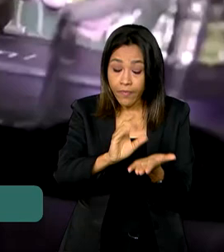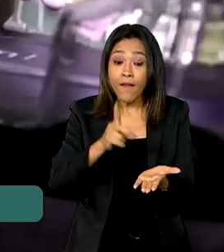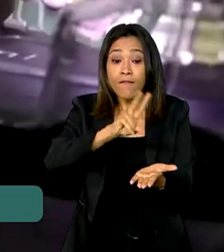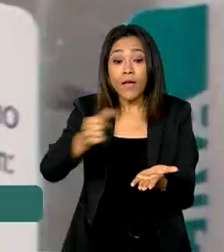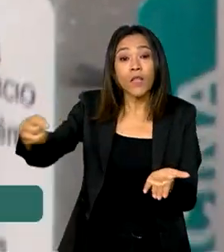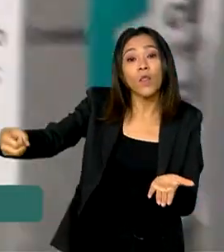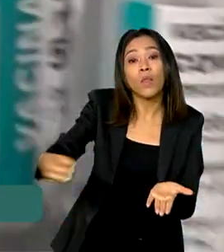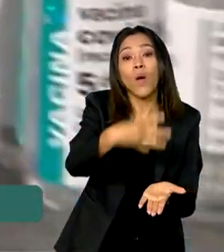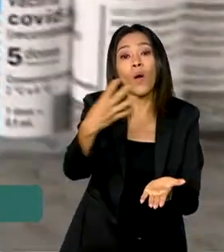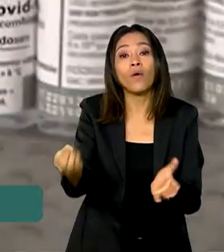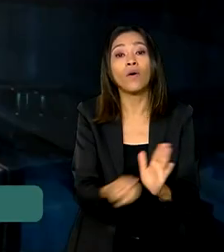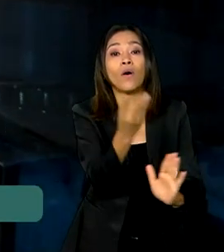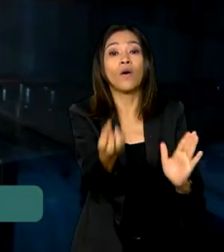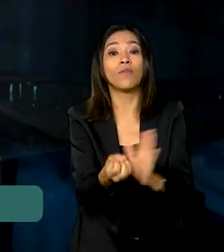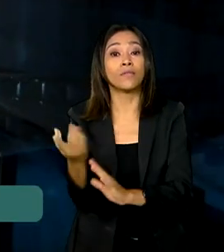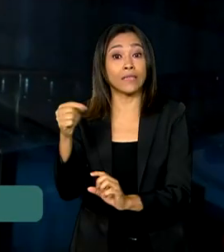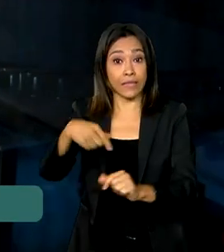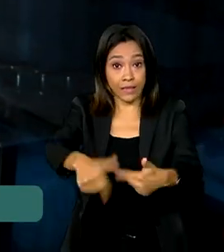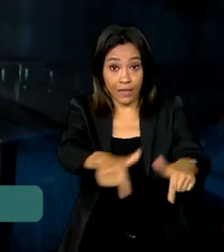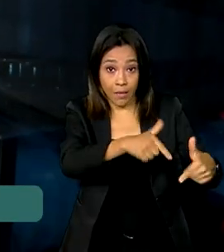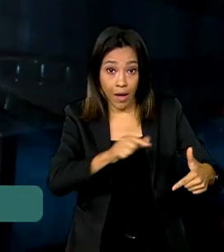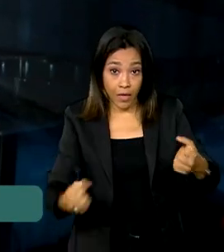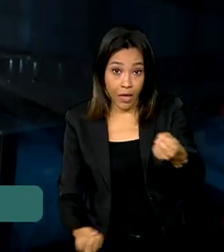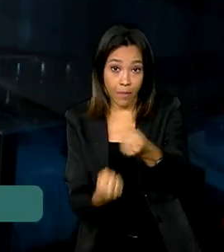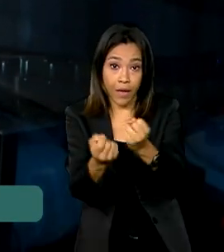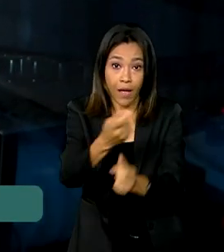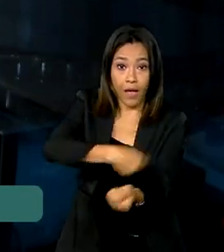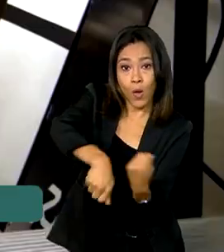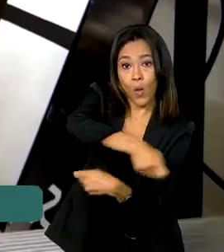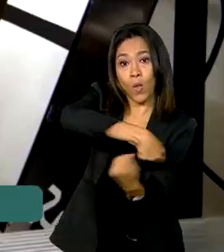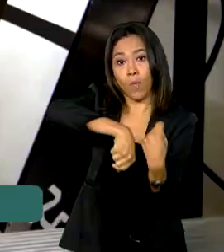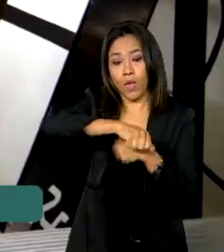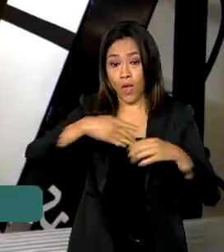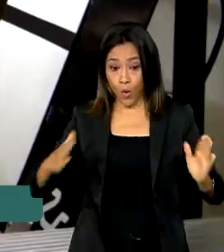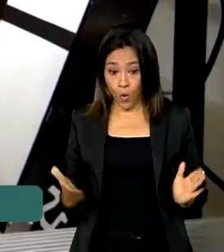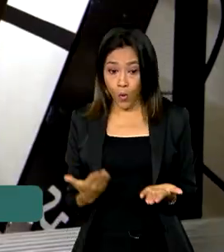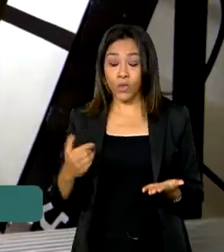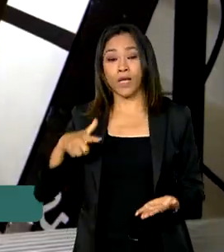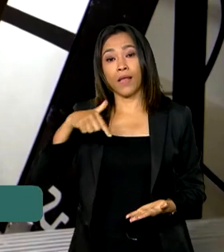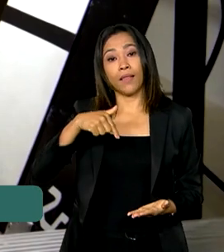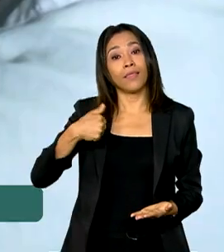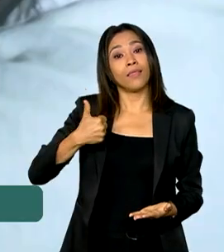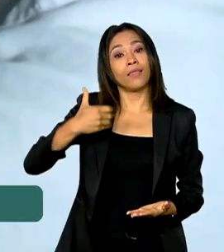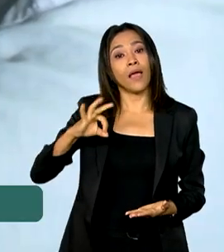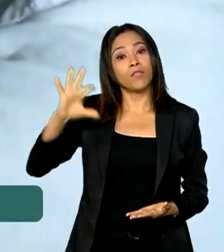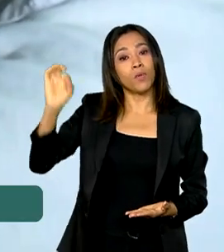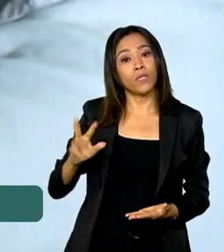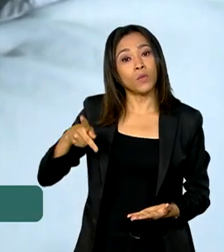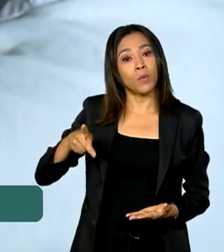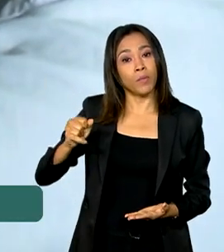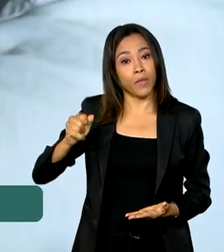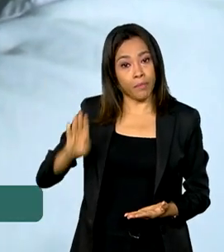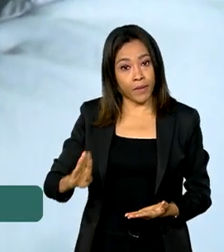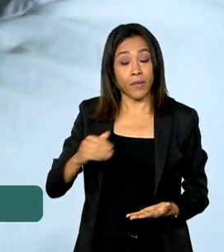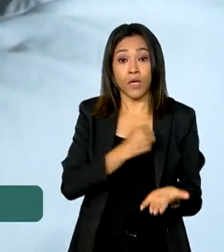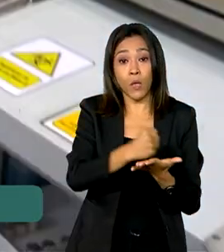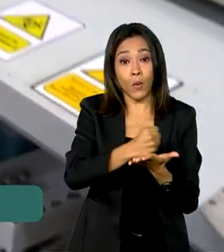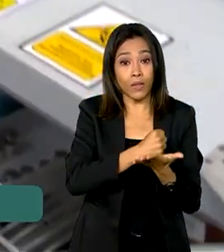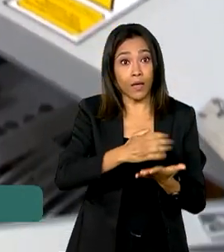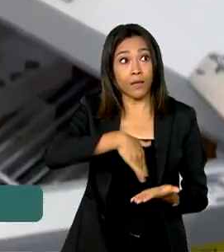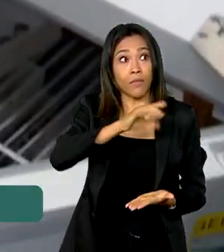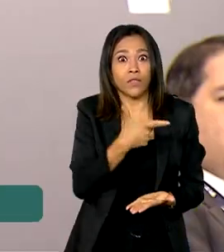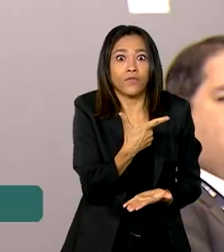e fortalecer a economia. Atualmente, o setor de saúde representa 10% do PIB e emprega mais de 20 milhões